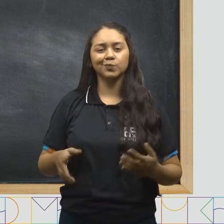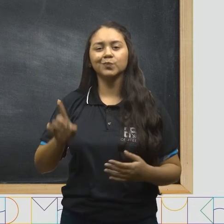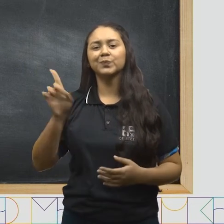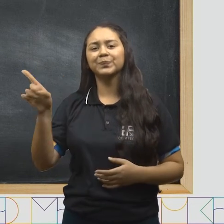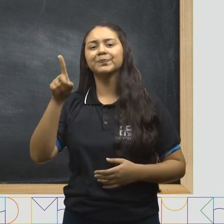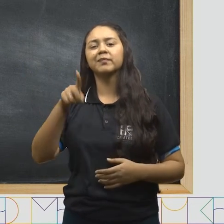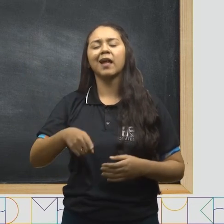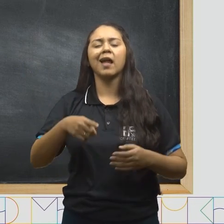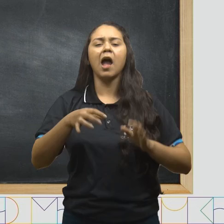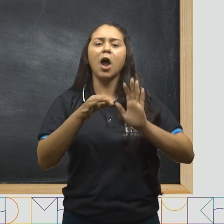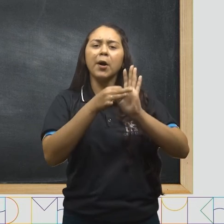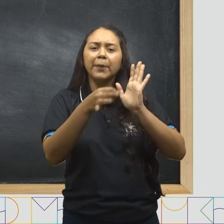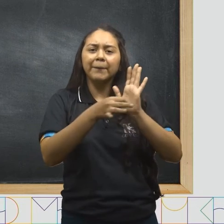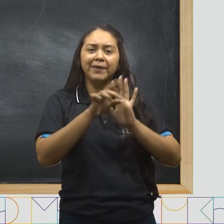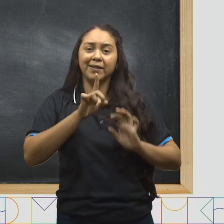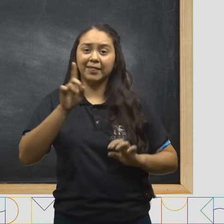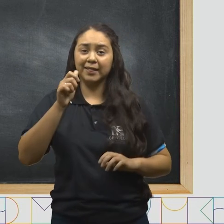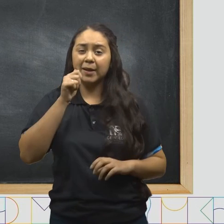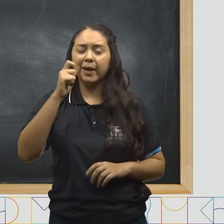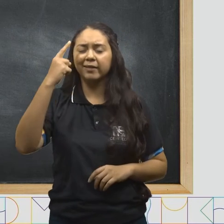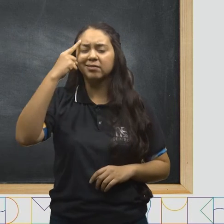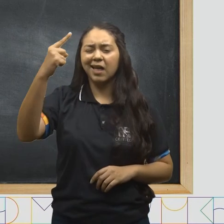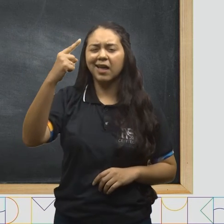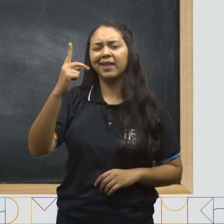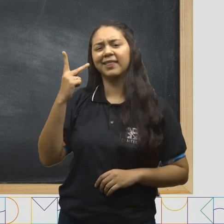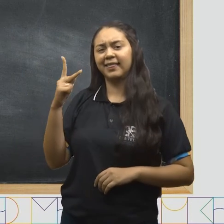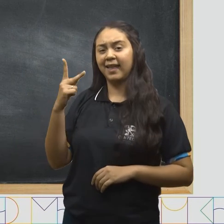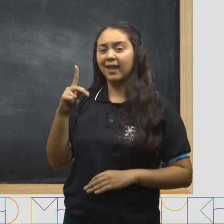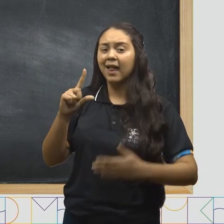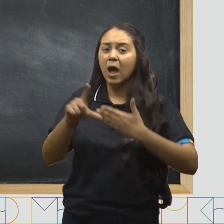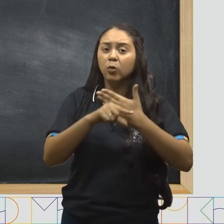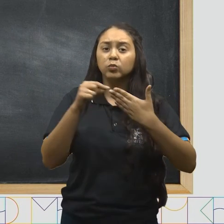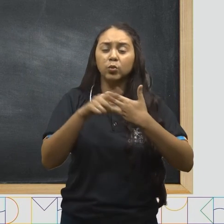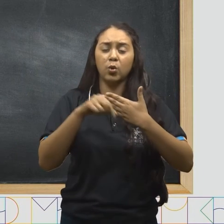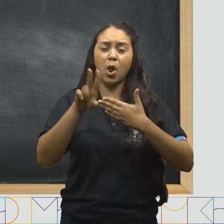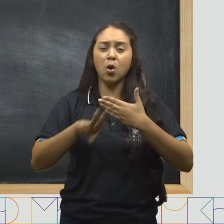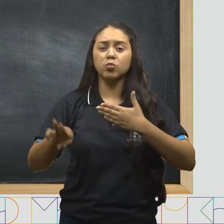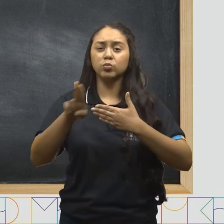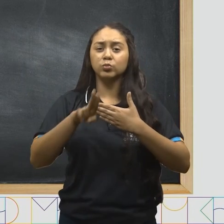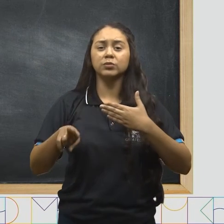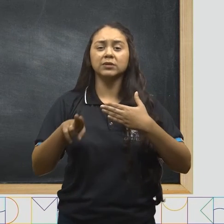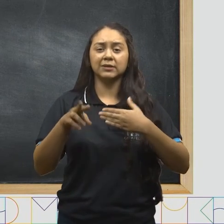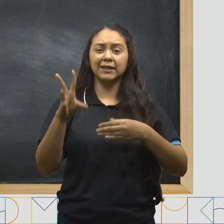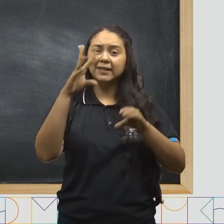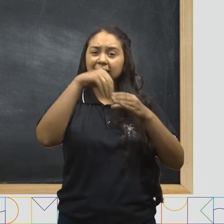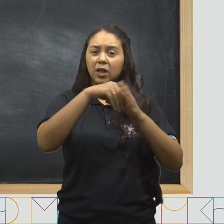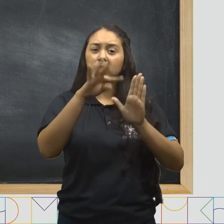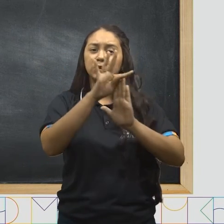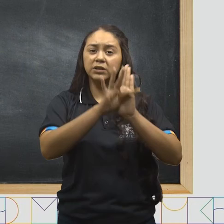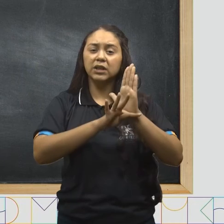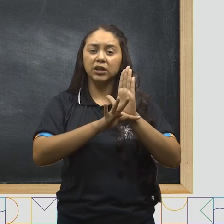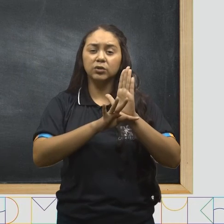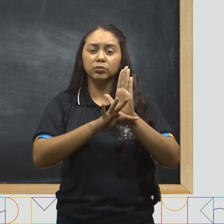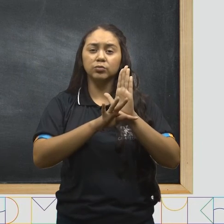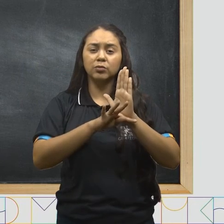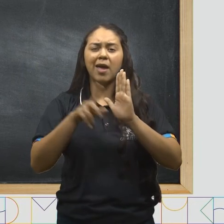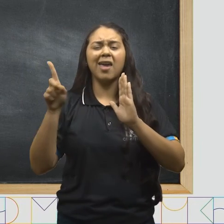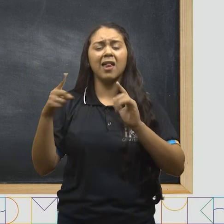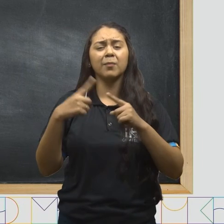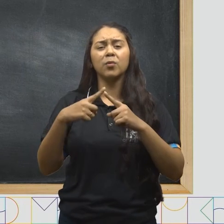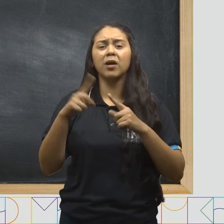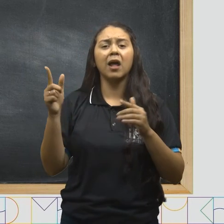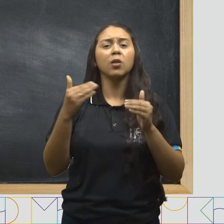Este foi o argumento, a ideia que a autora usou para defender ela